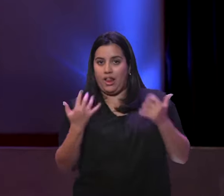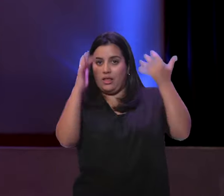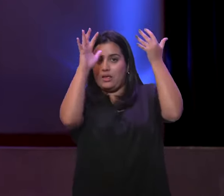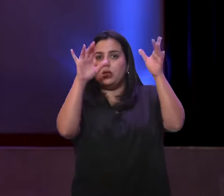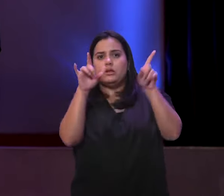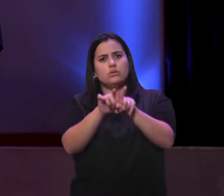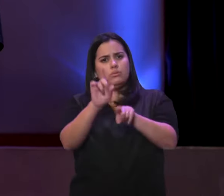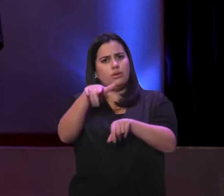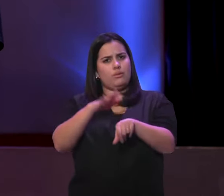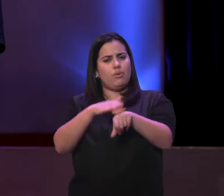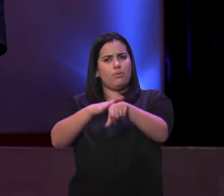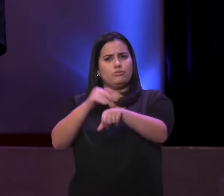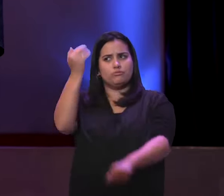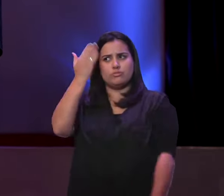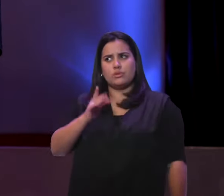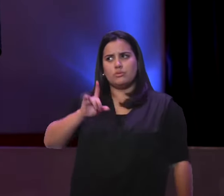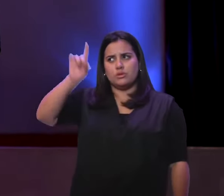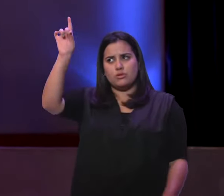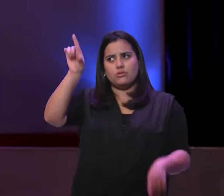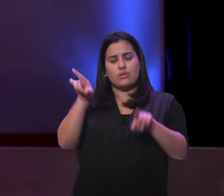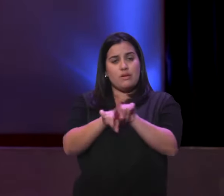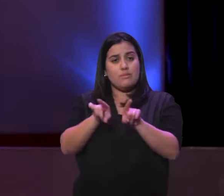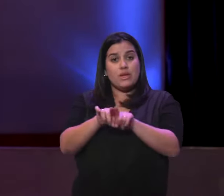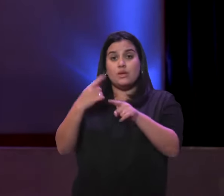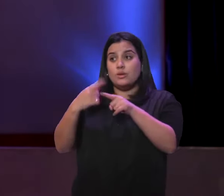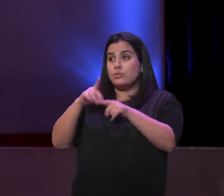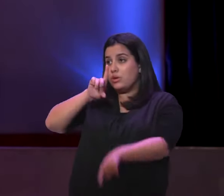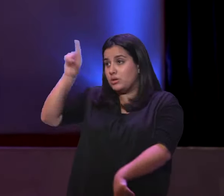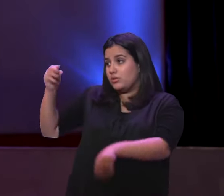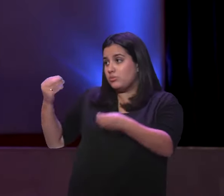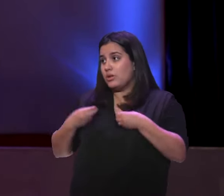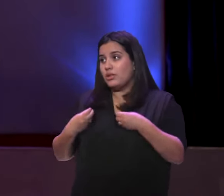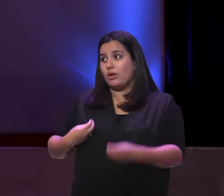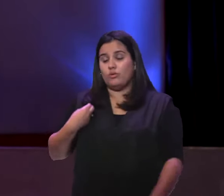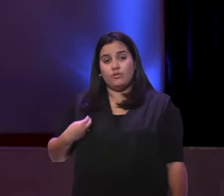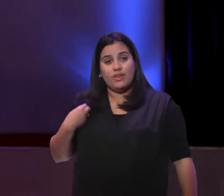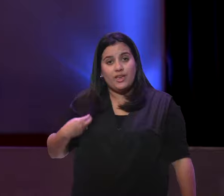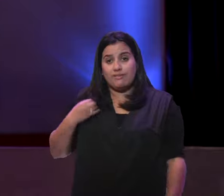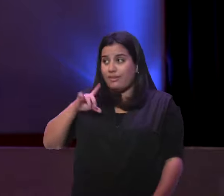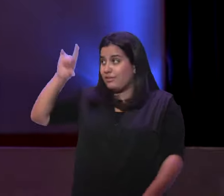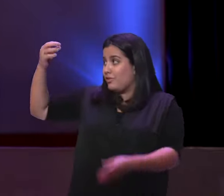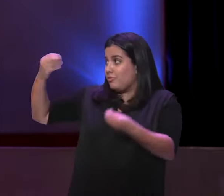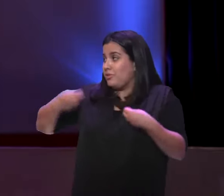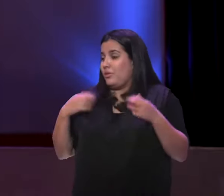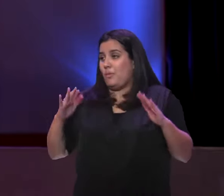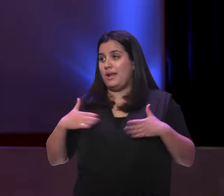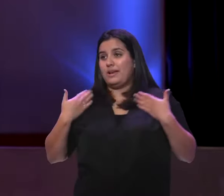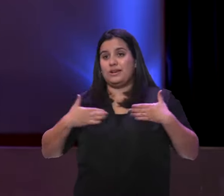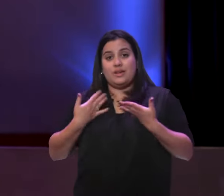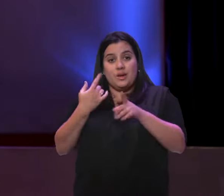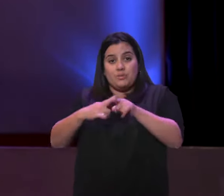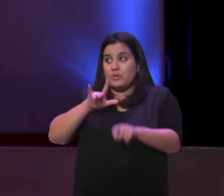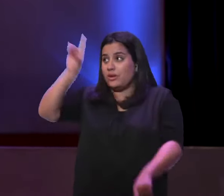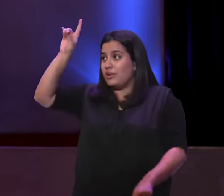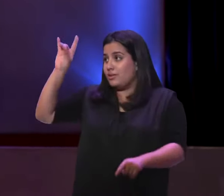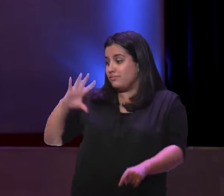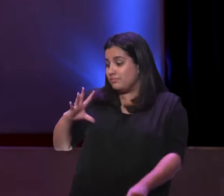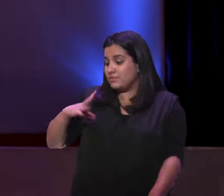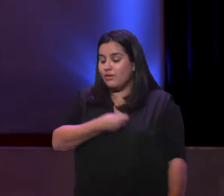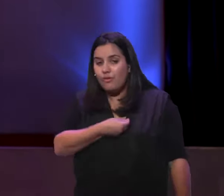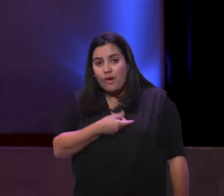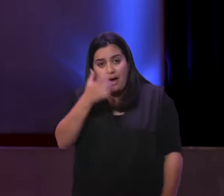com Deus. Porque Ele me deu vida, Ele me deu alegria, eu posso pular e cantar porque Ele me salvou, eu sou uma nova